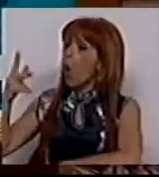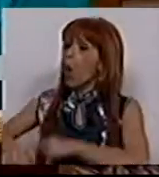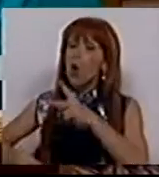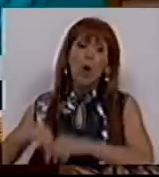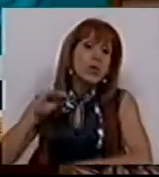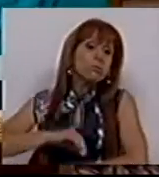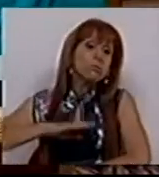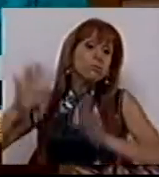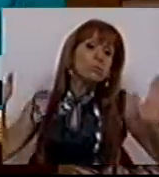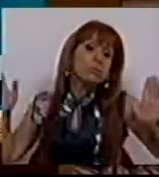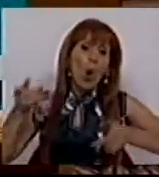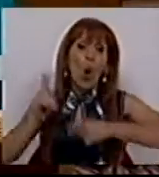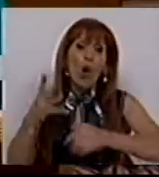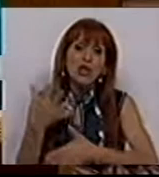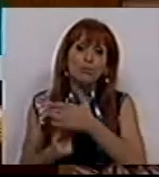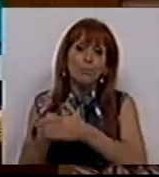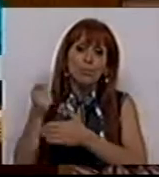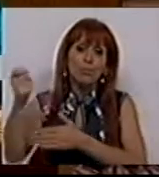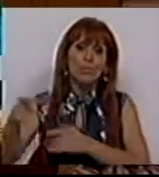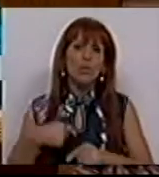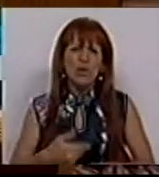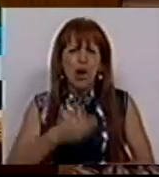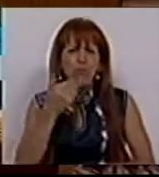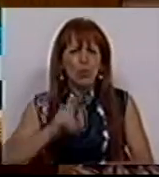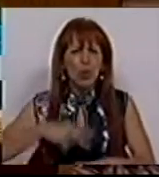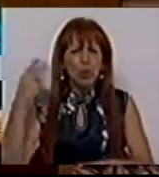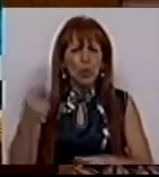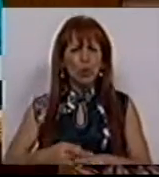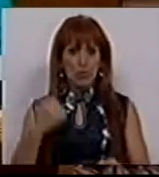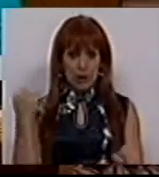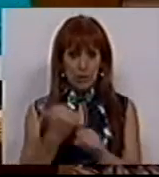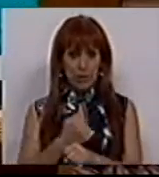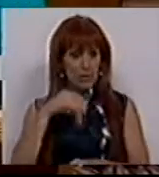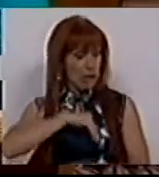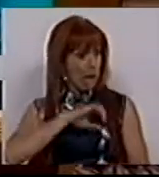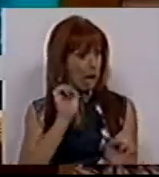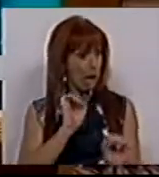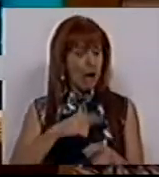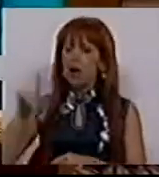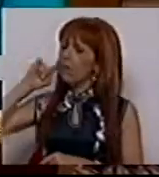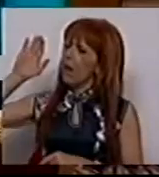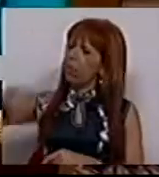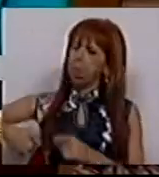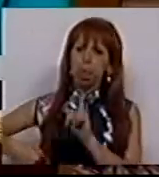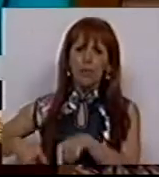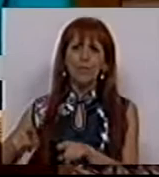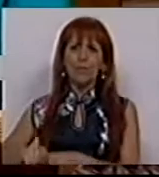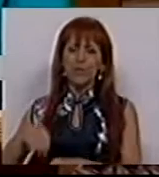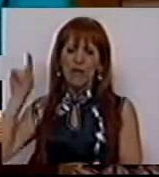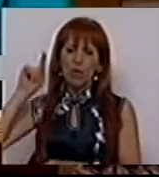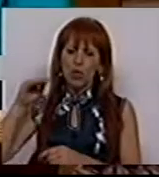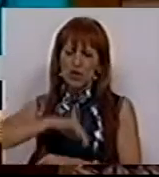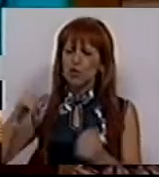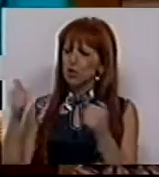o subsídio para o qual descontaram. O abuso é duplo: trabalho gratuito e desvalorização do valor salarial